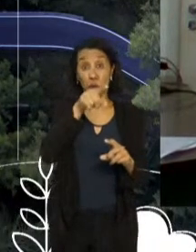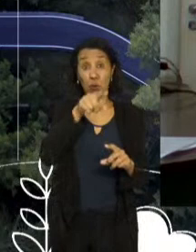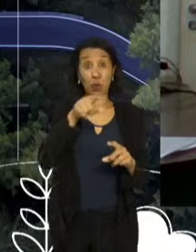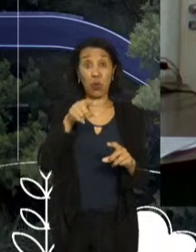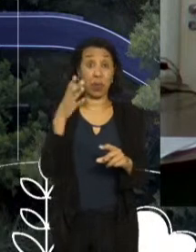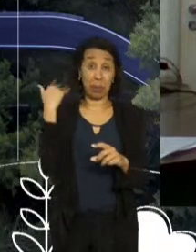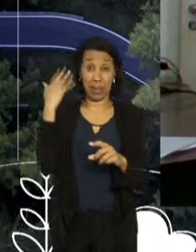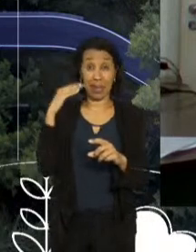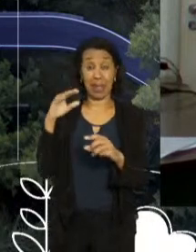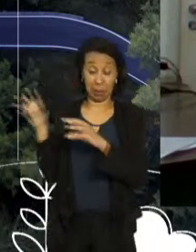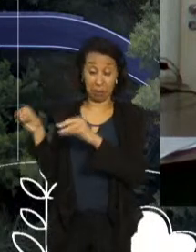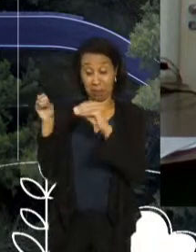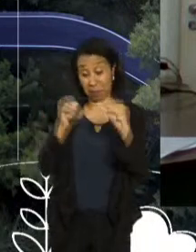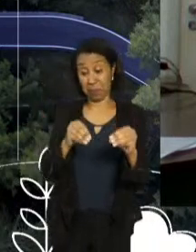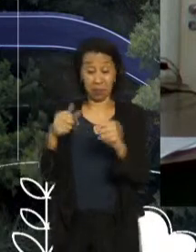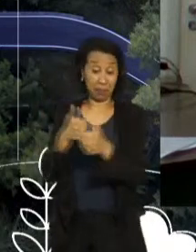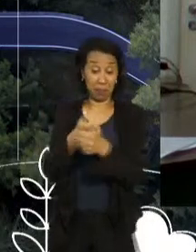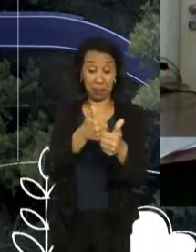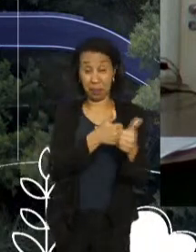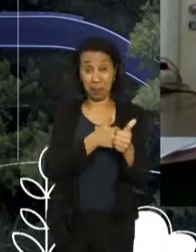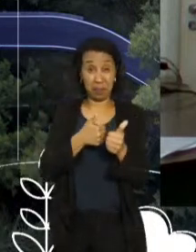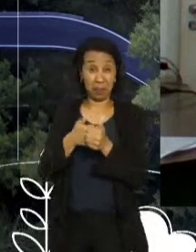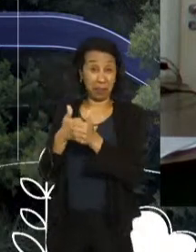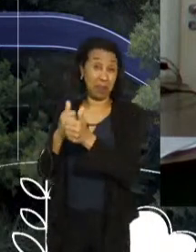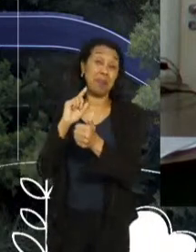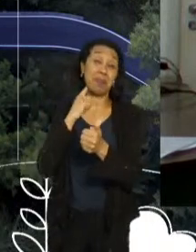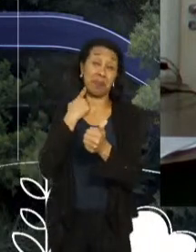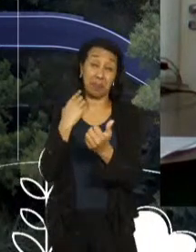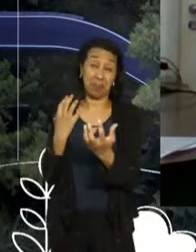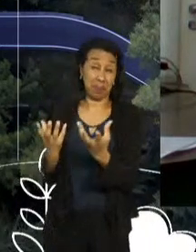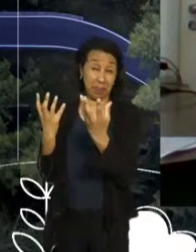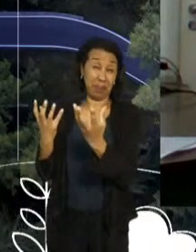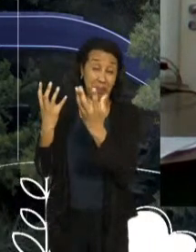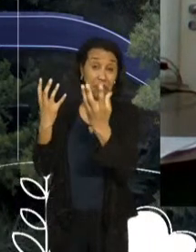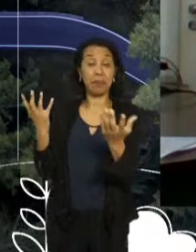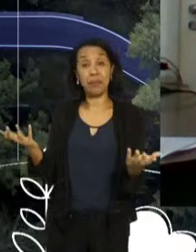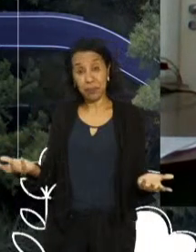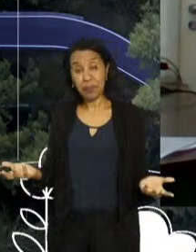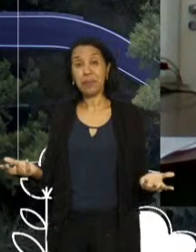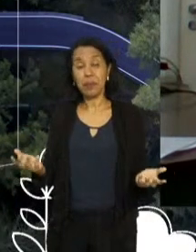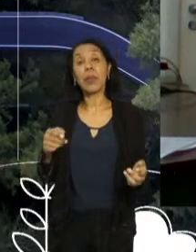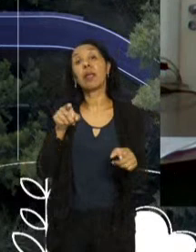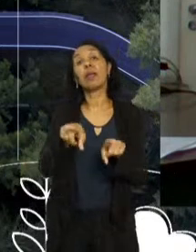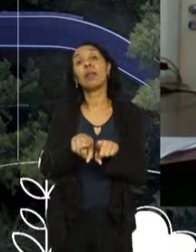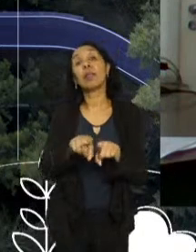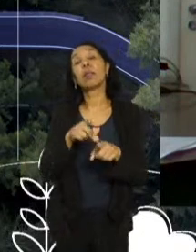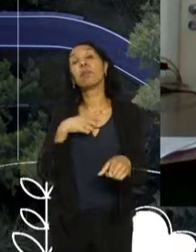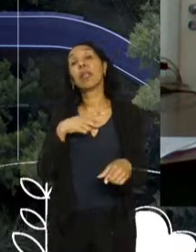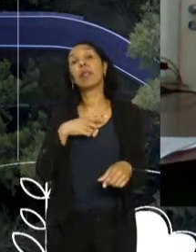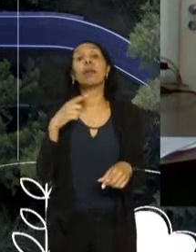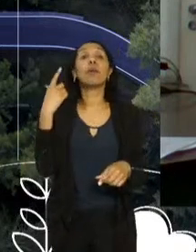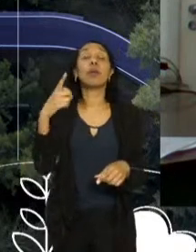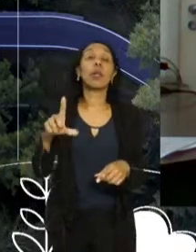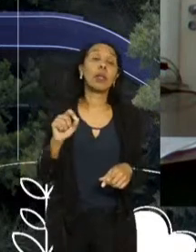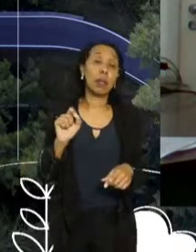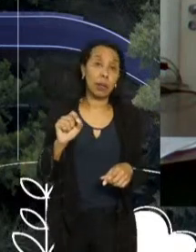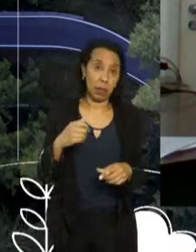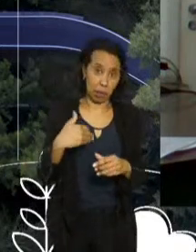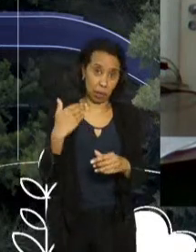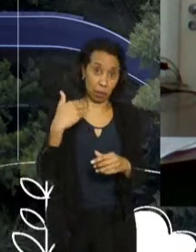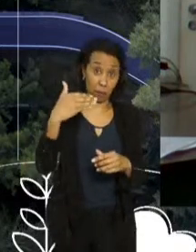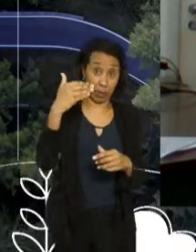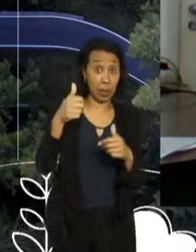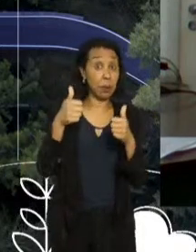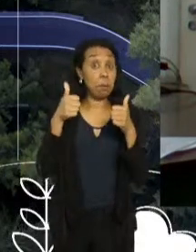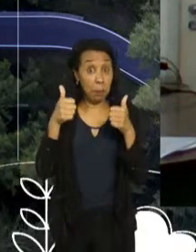modernas chaminés, que são representadas pelas grandes vias. E a gente tem, está marcado, enquanto que a gente avançou